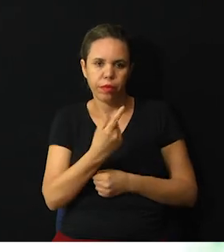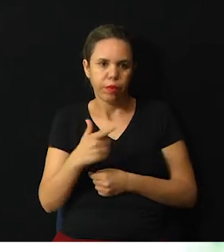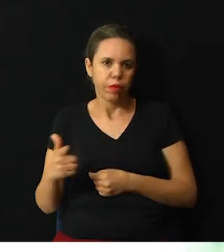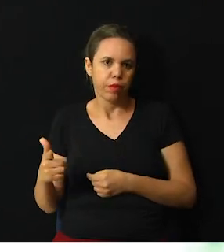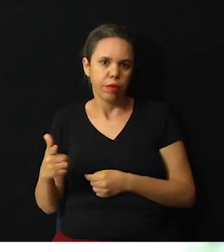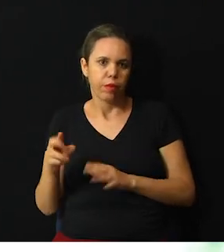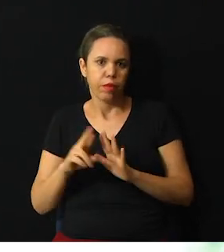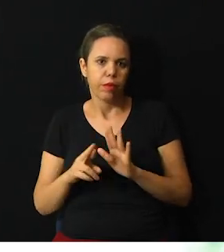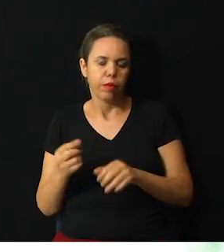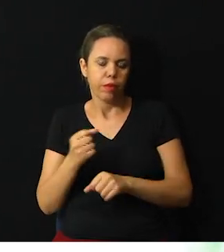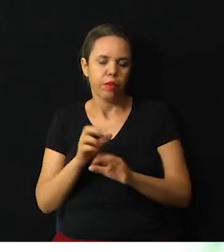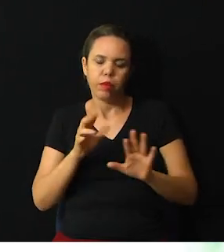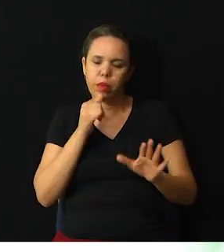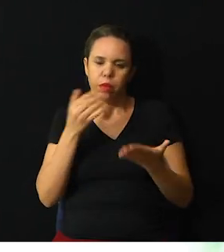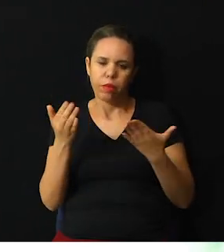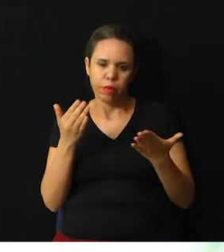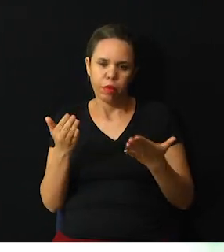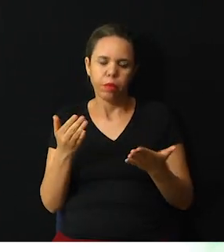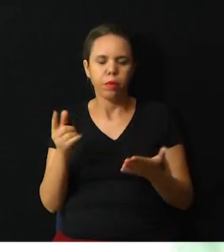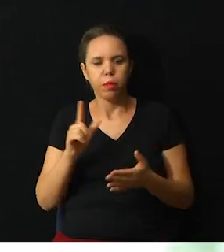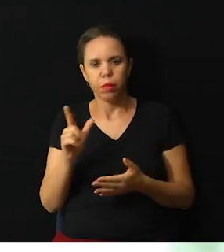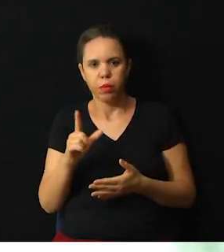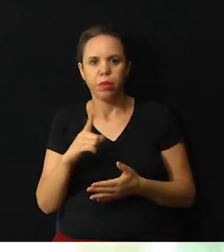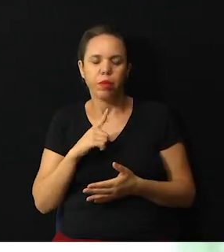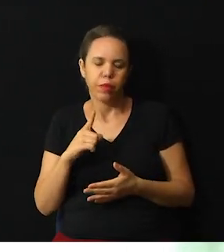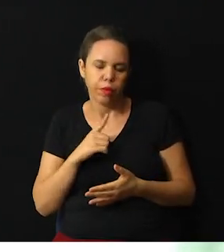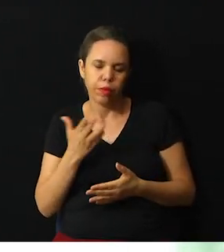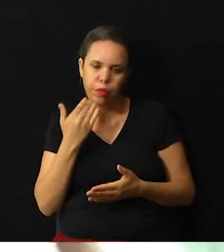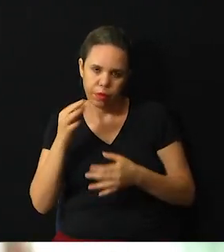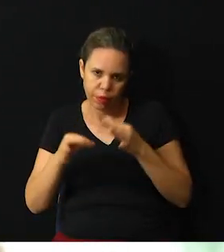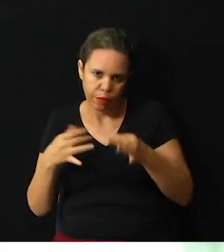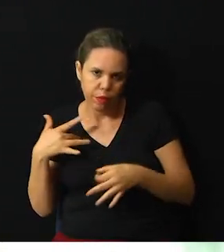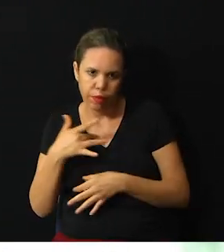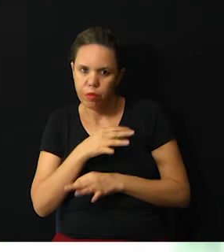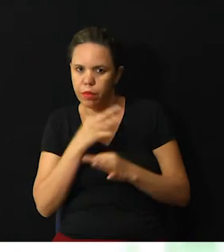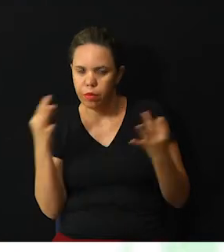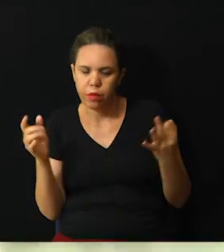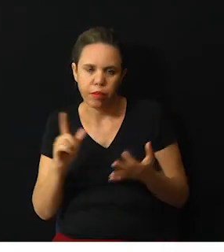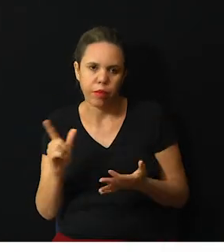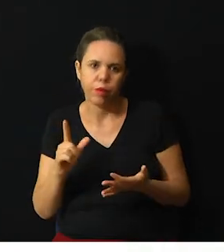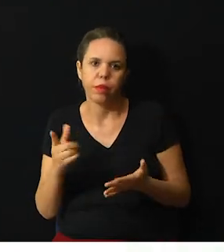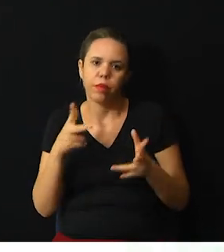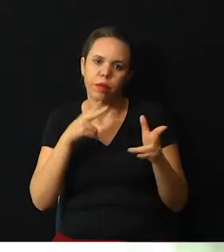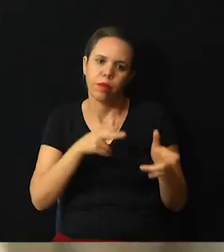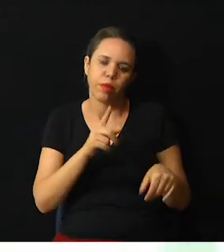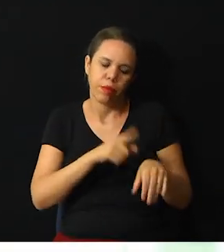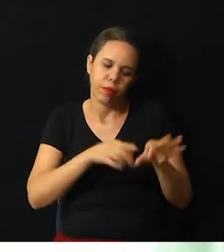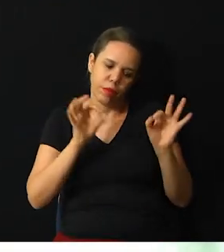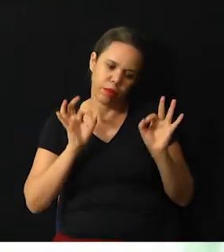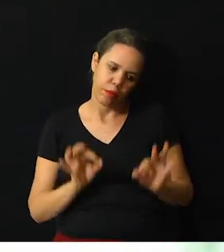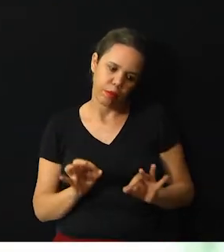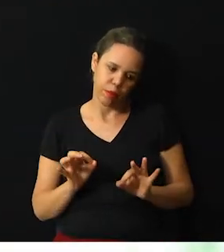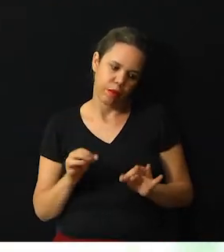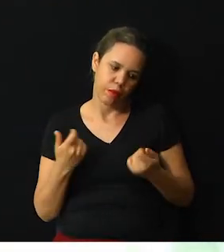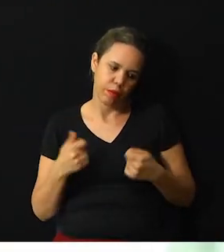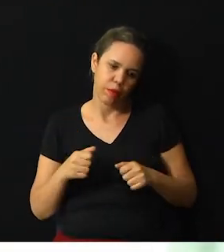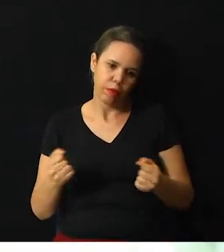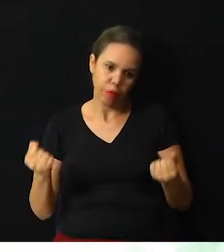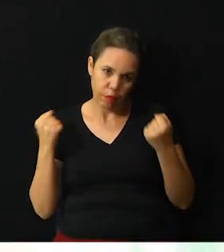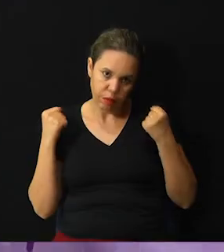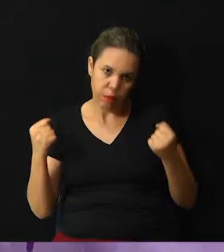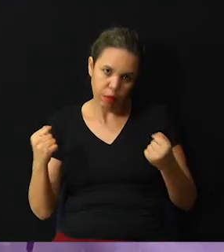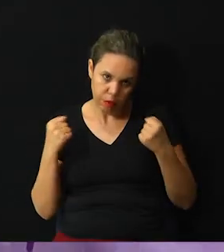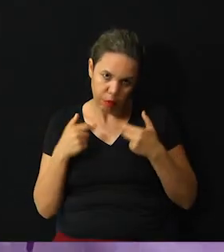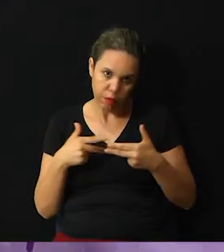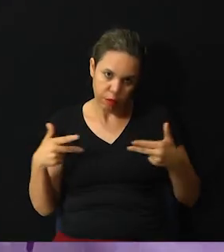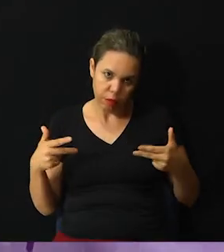um, não existe muito uma receita de bolo, né? É claro que existem os alimentos mais saudáveis, é claro que eu preciso dormir na hora certa, é claro que eu tenho que fazer